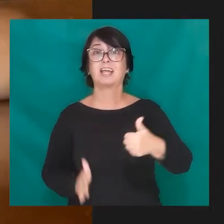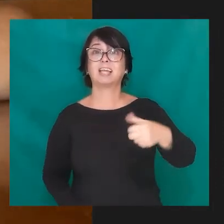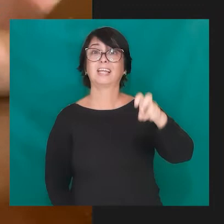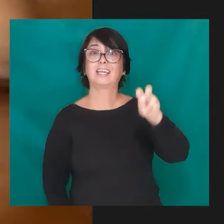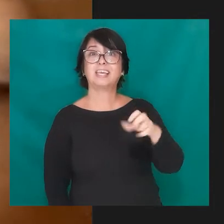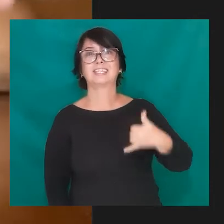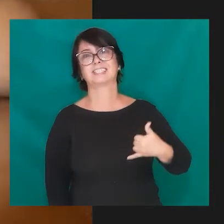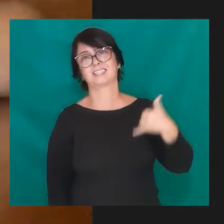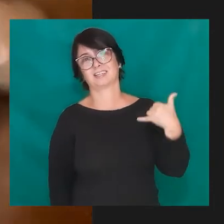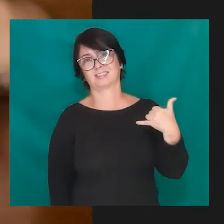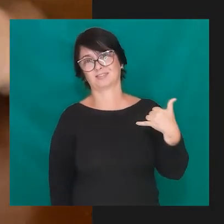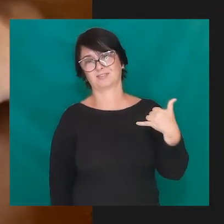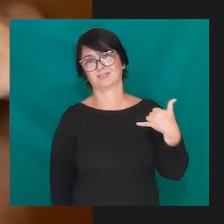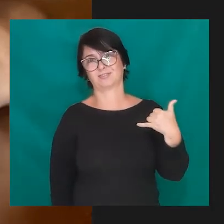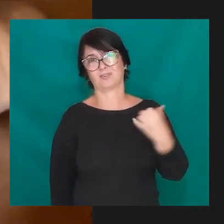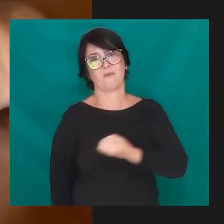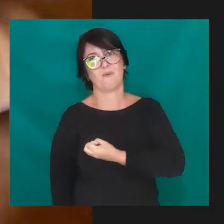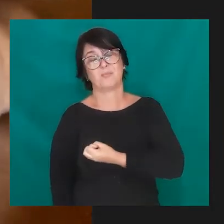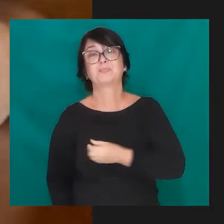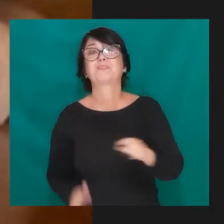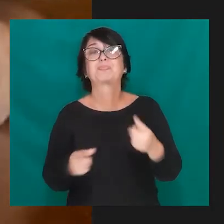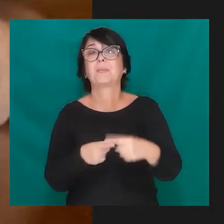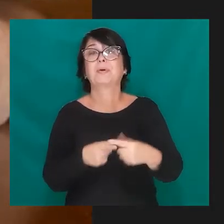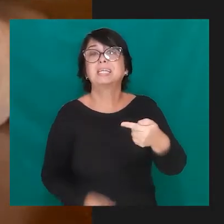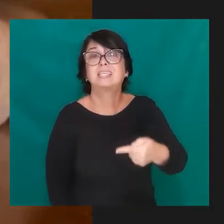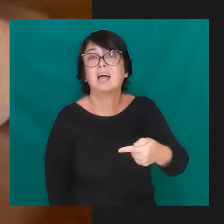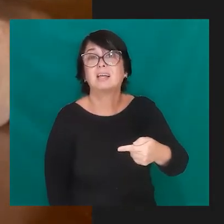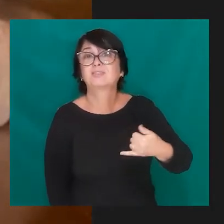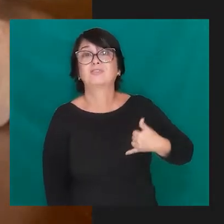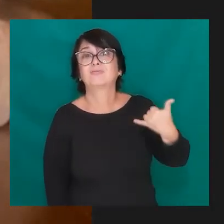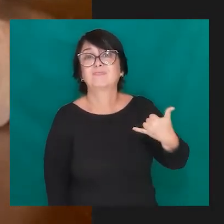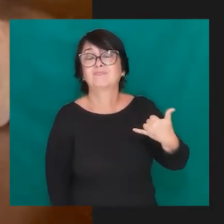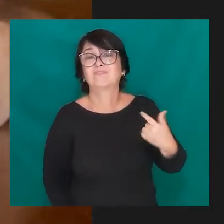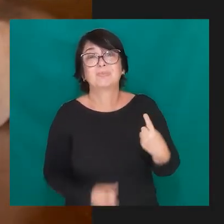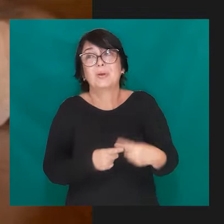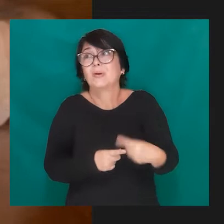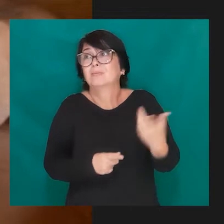tem esse de 7 porque a gente